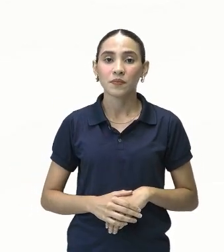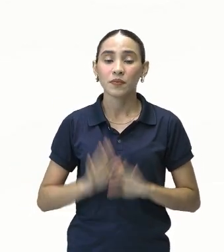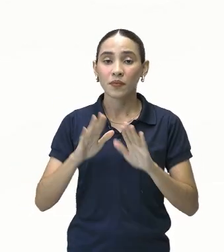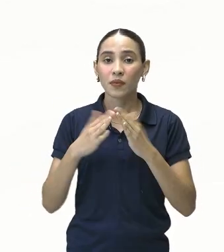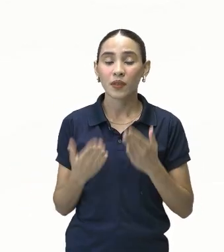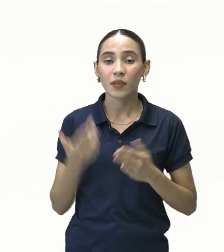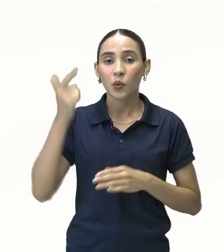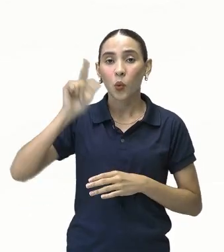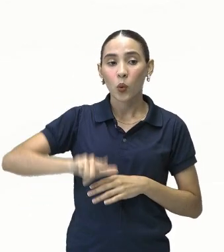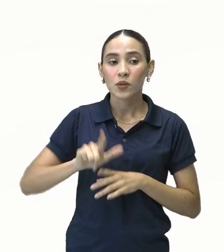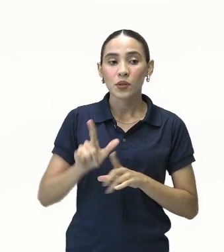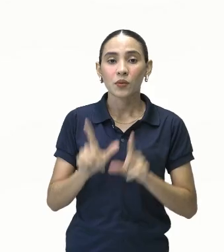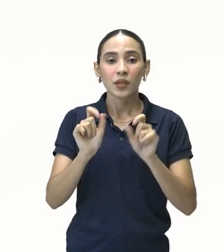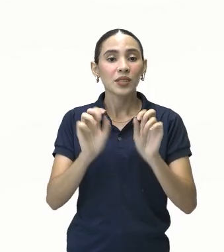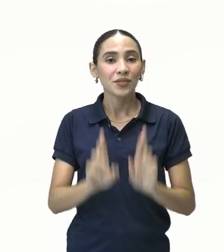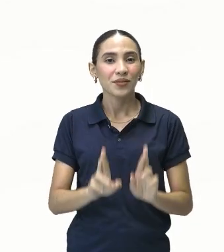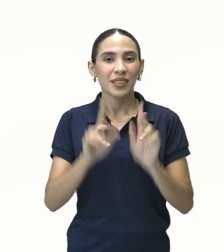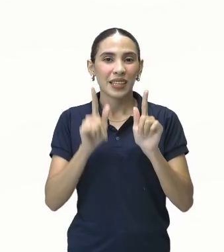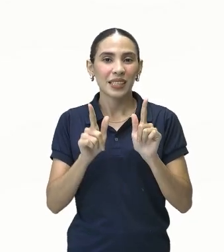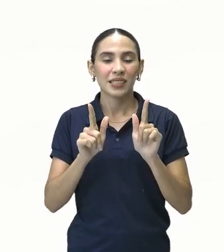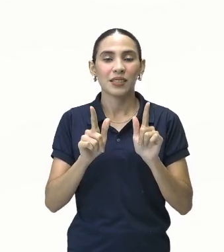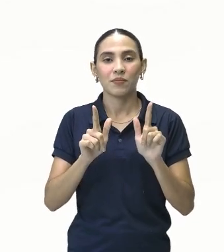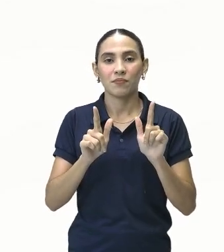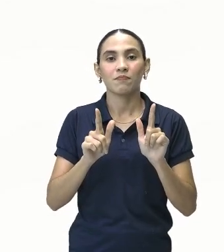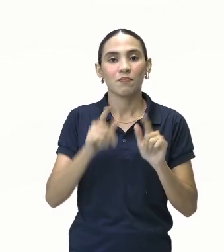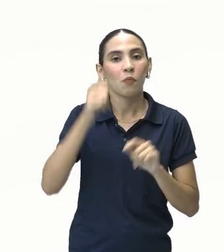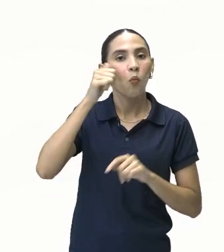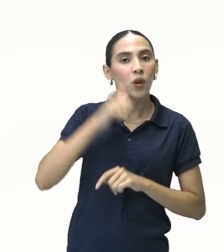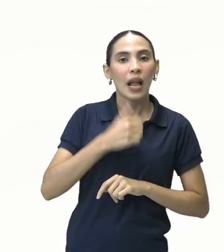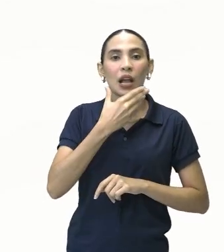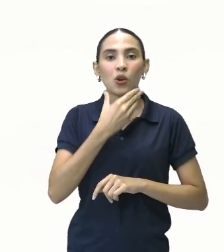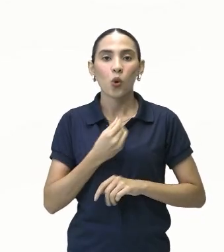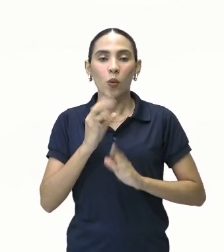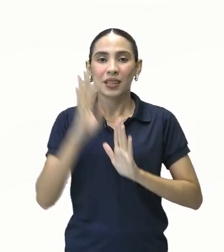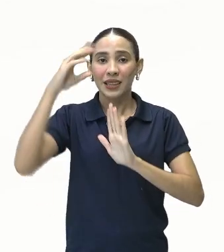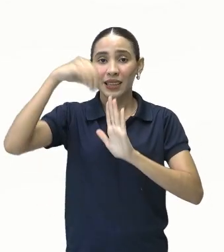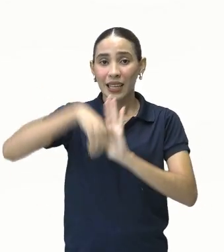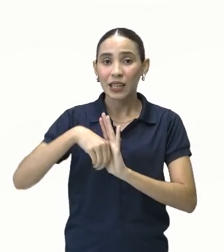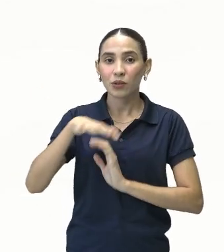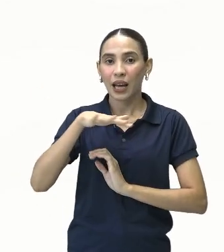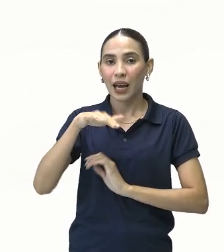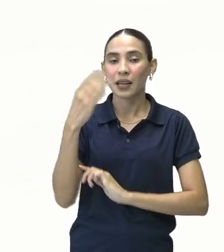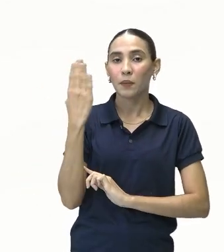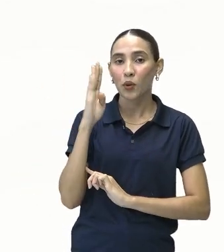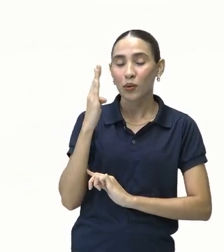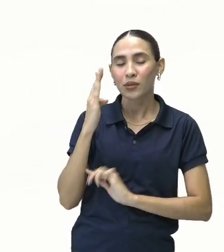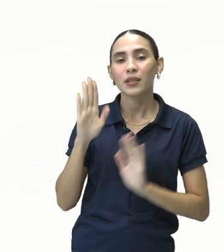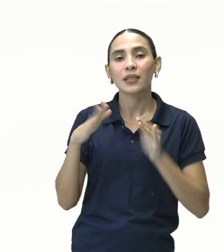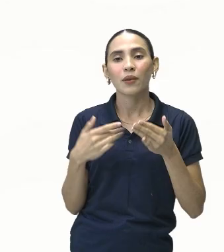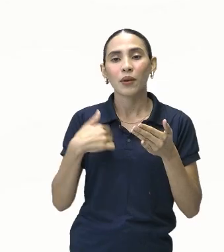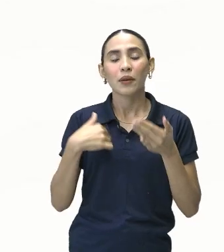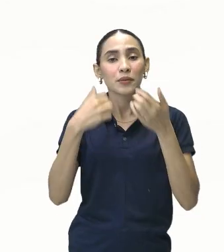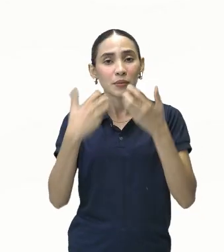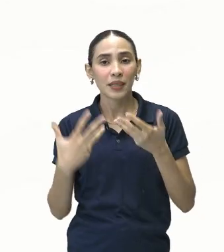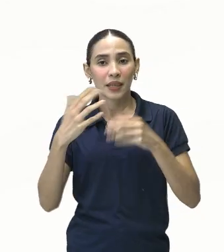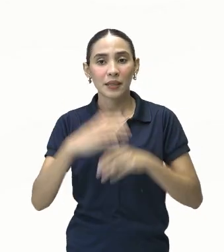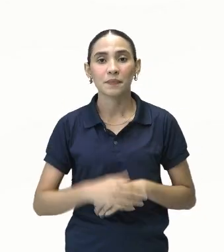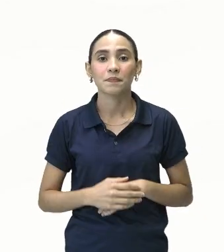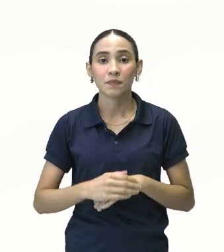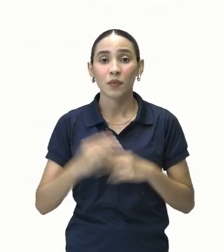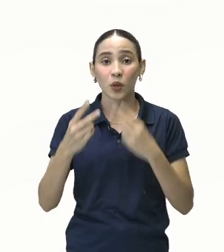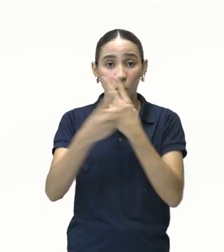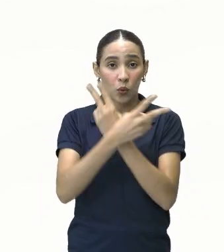é para designar a diferença de gêneros dentro da biologia. Então, eu falei para vocês que